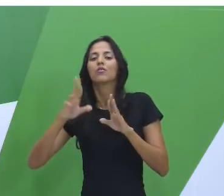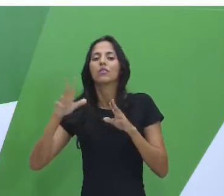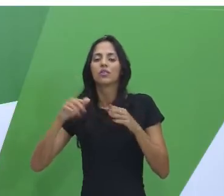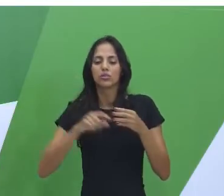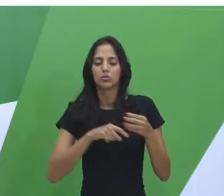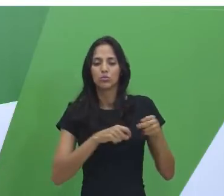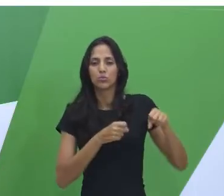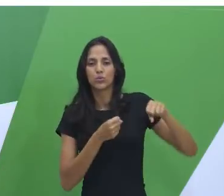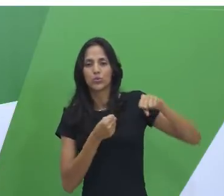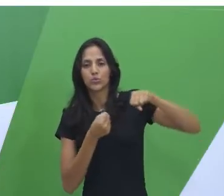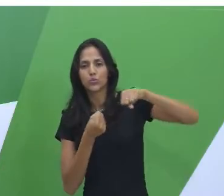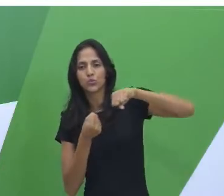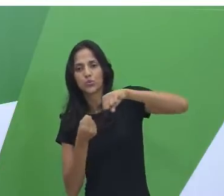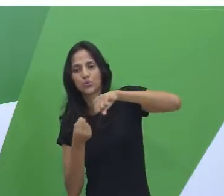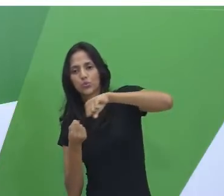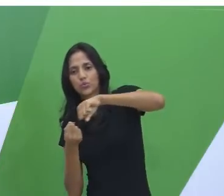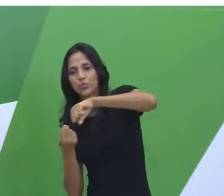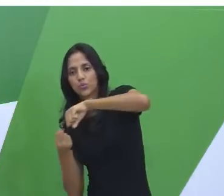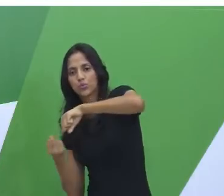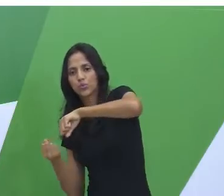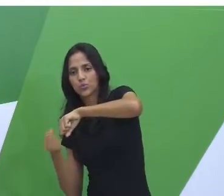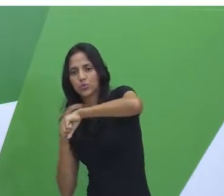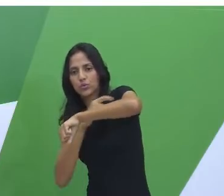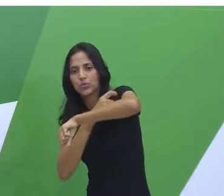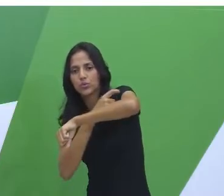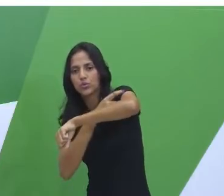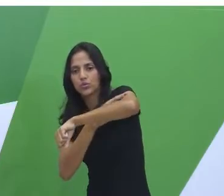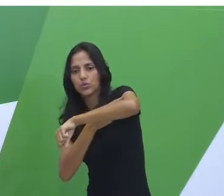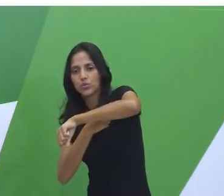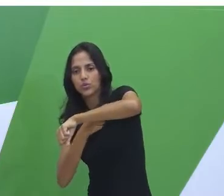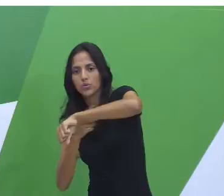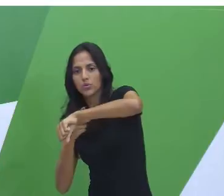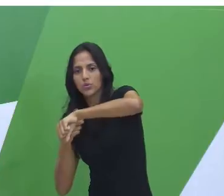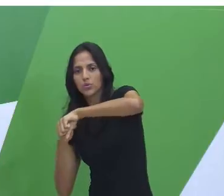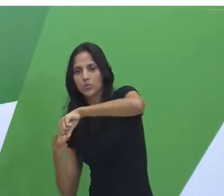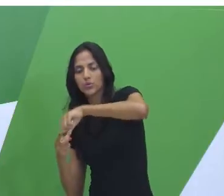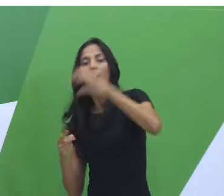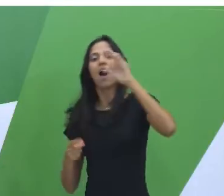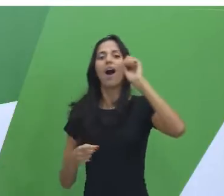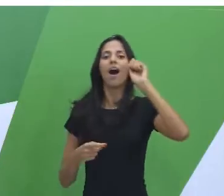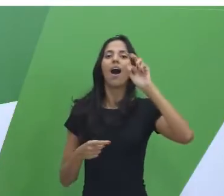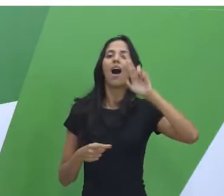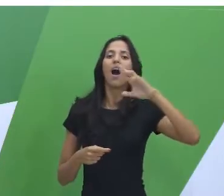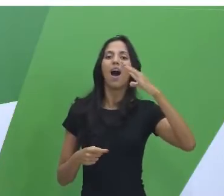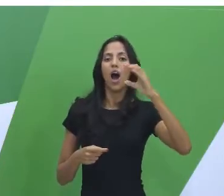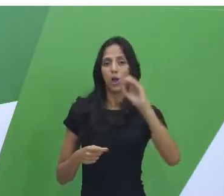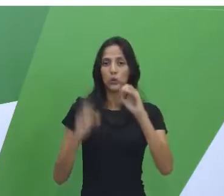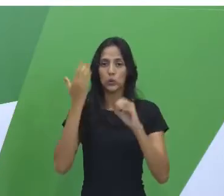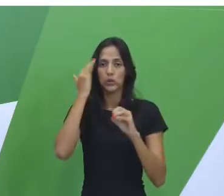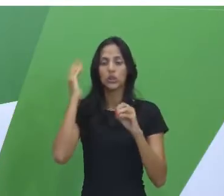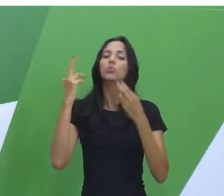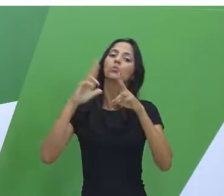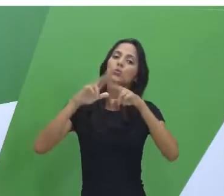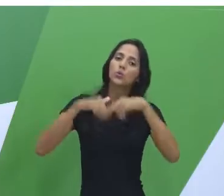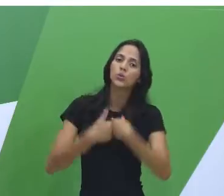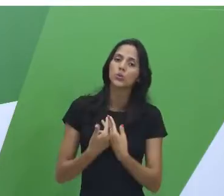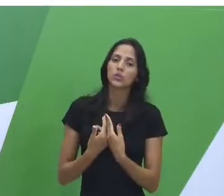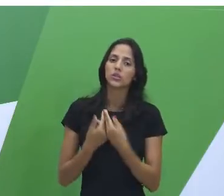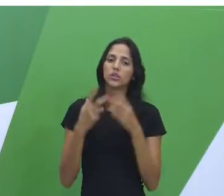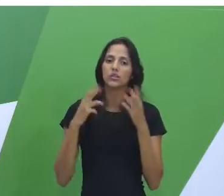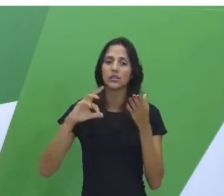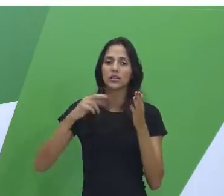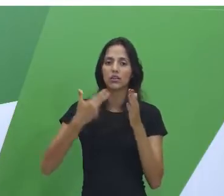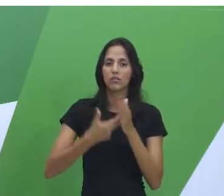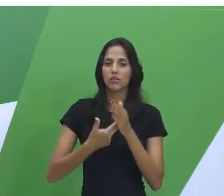automaticamente esse arco ele é melhor conduzido e ele vai impactar na trajetória, com uma trajetória, porque eu